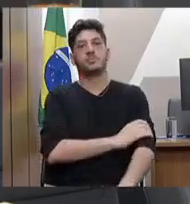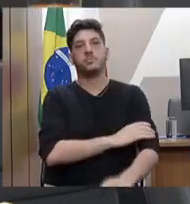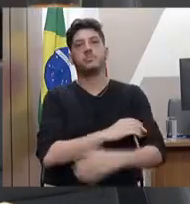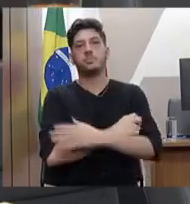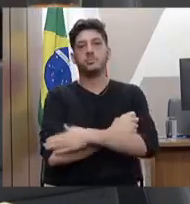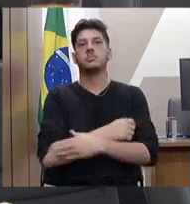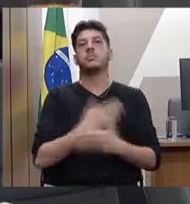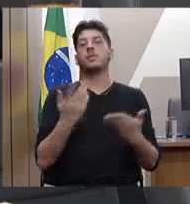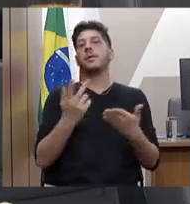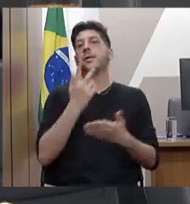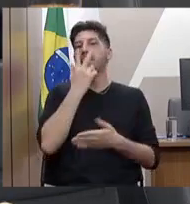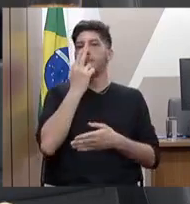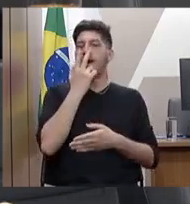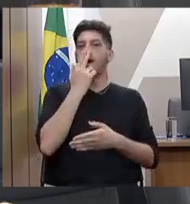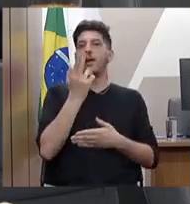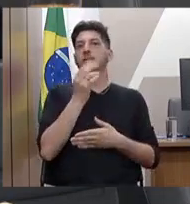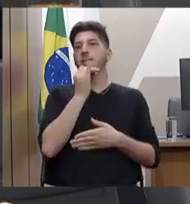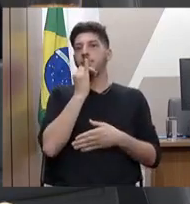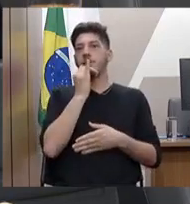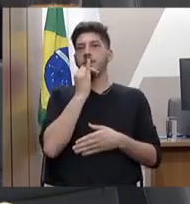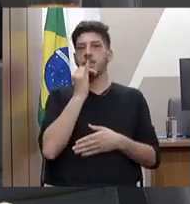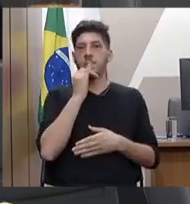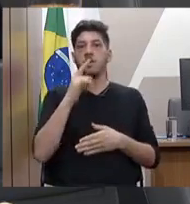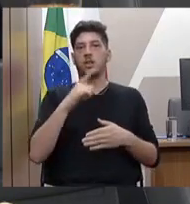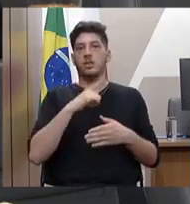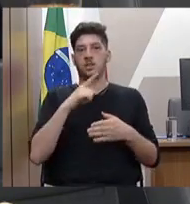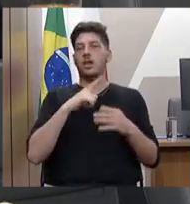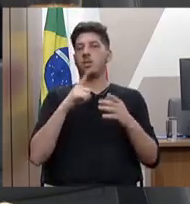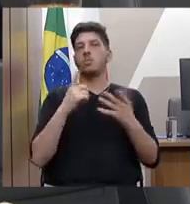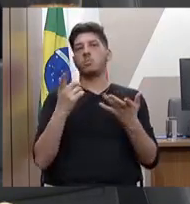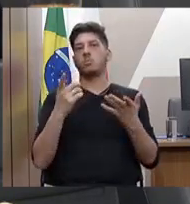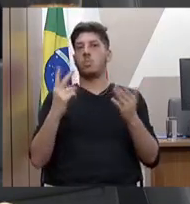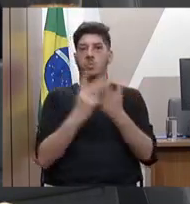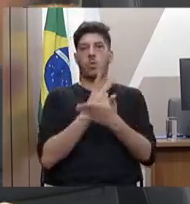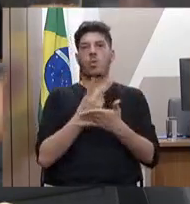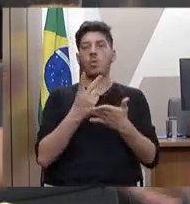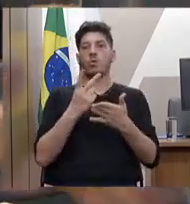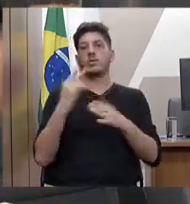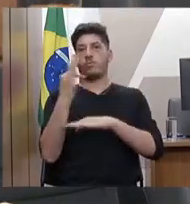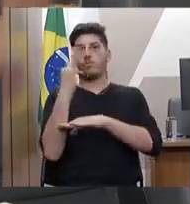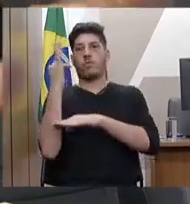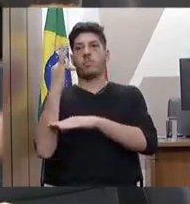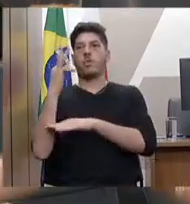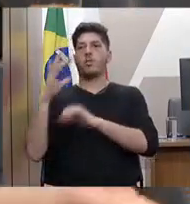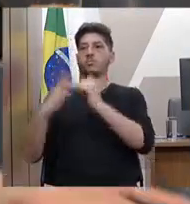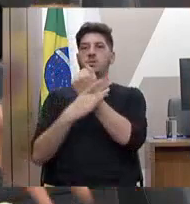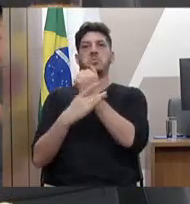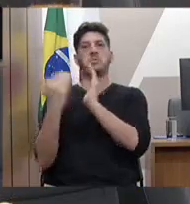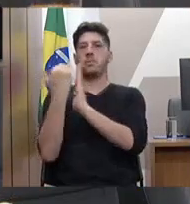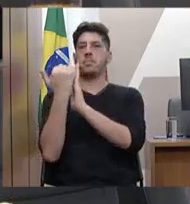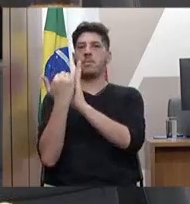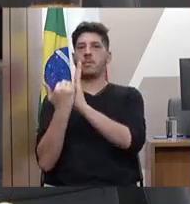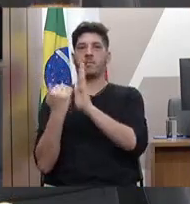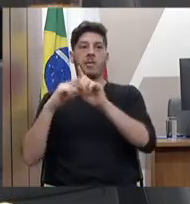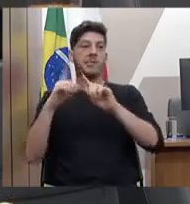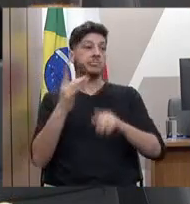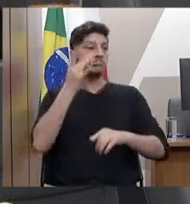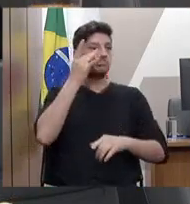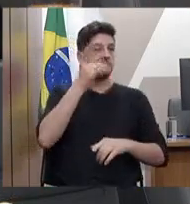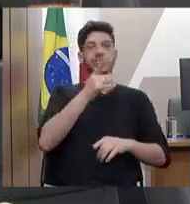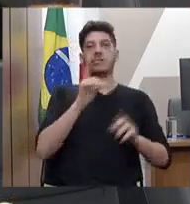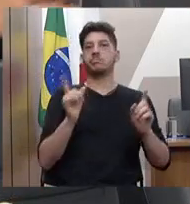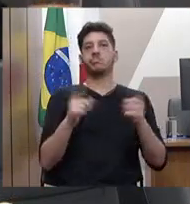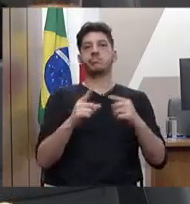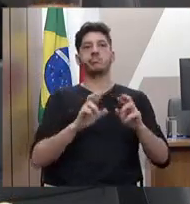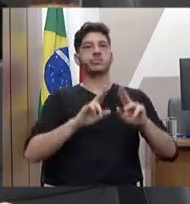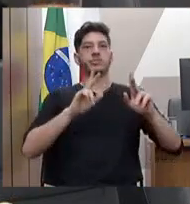parece você tem uma situação formal Nos programas de saúde de segurança e na prática é completamente diferente então essa essa